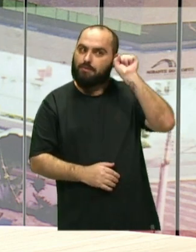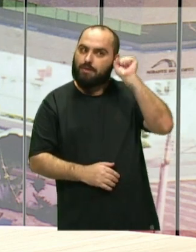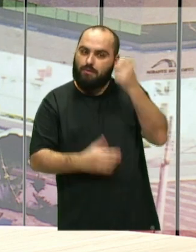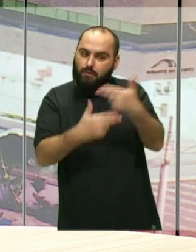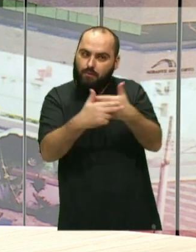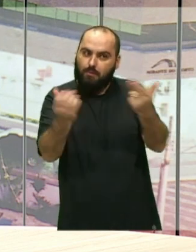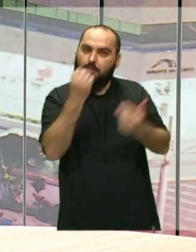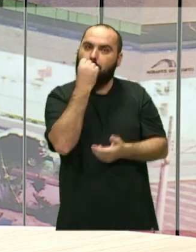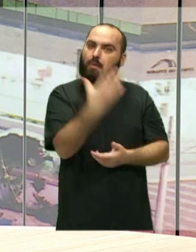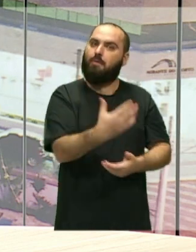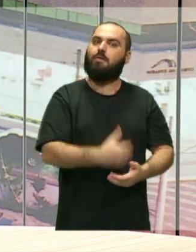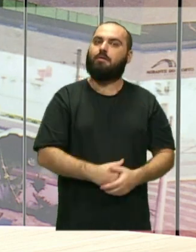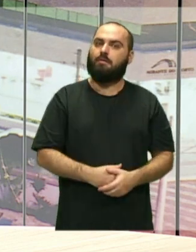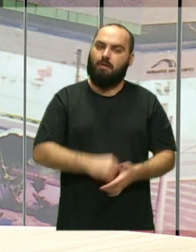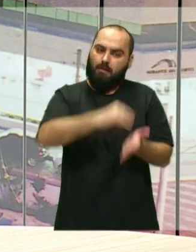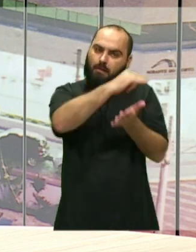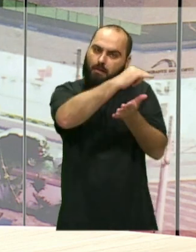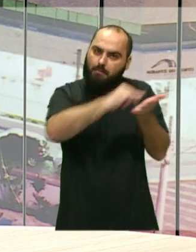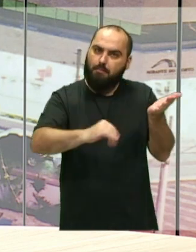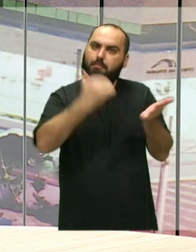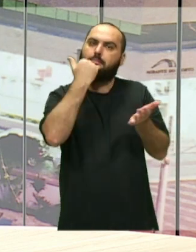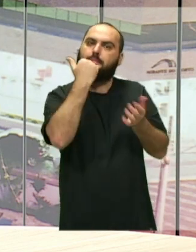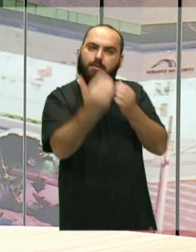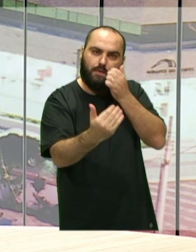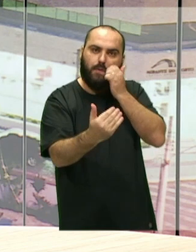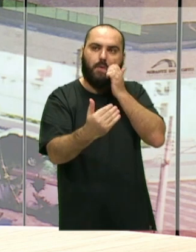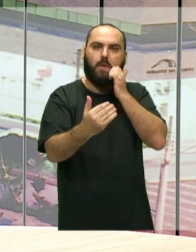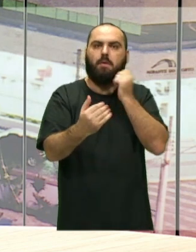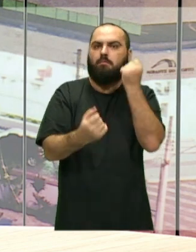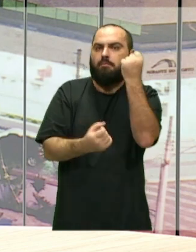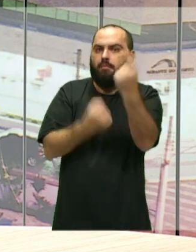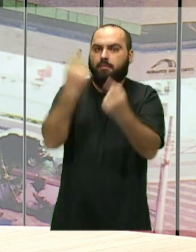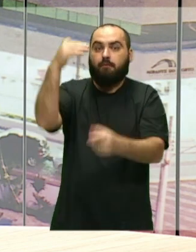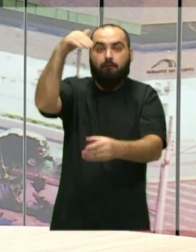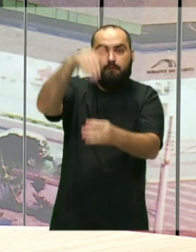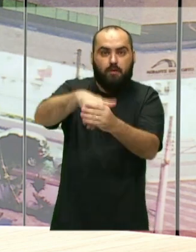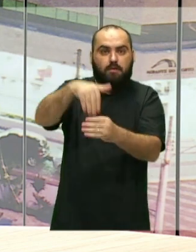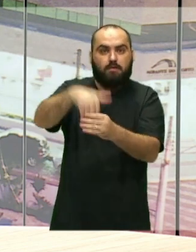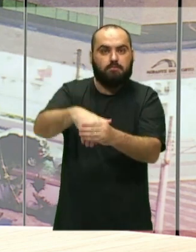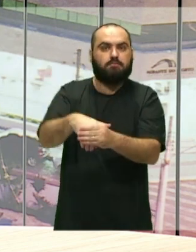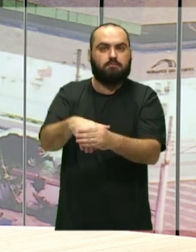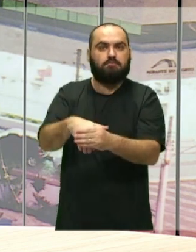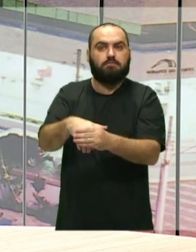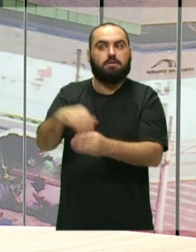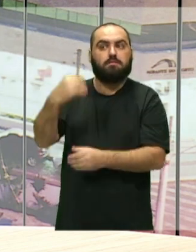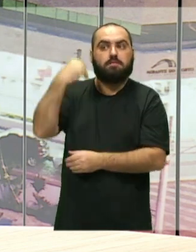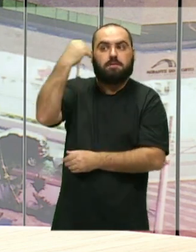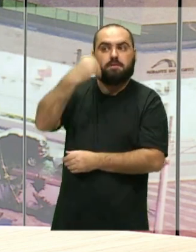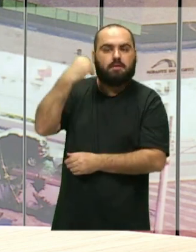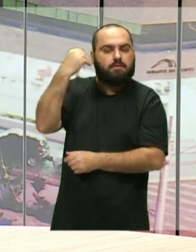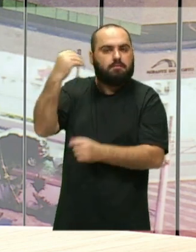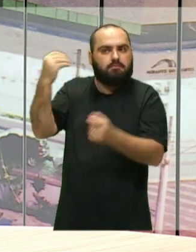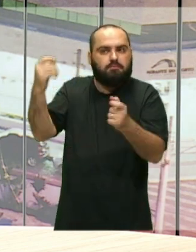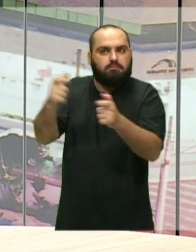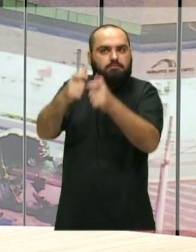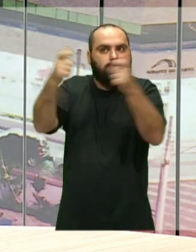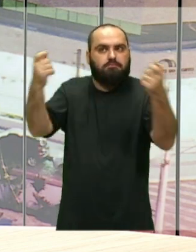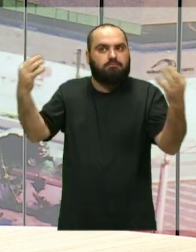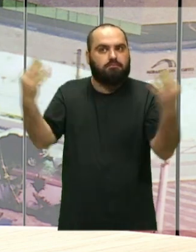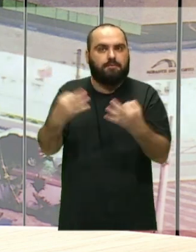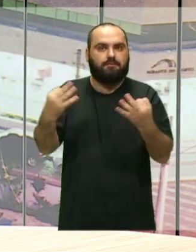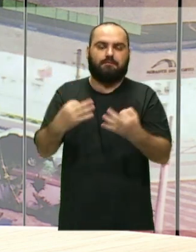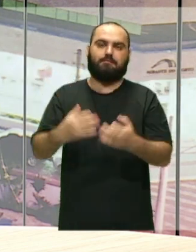indicações requerimentos né E também outros outros votações vão votar entendeu não tem experiência muito rica muito semelhante